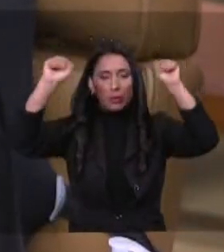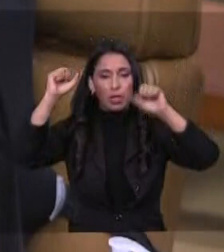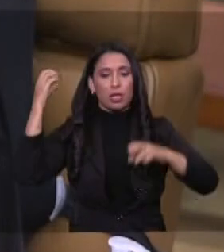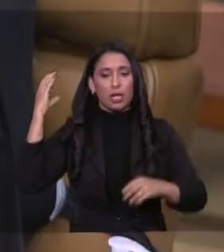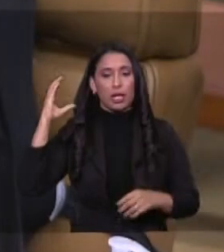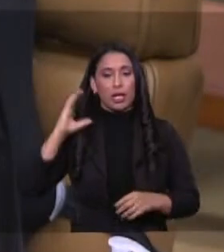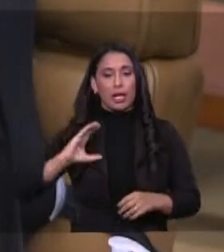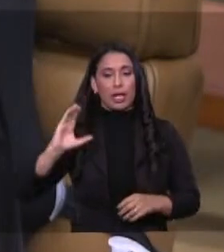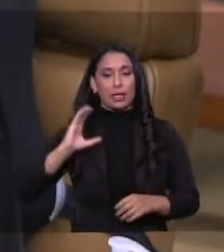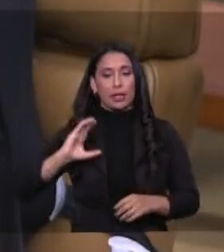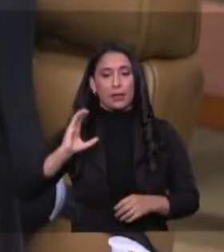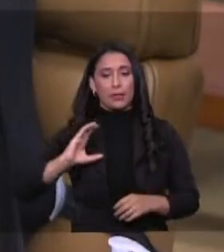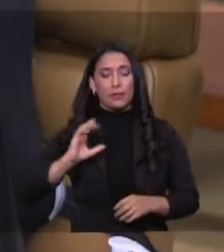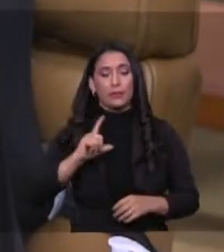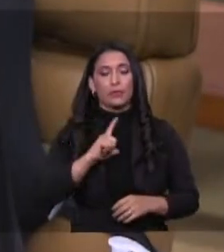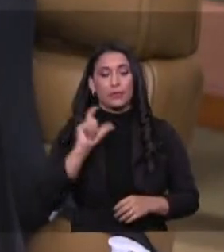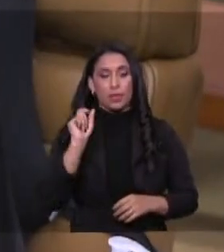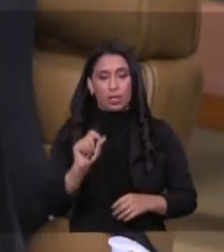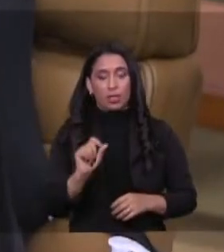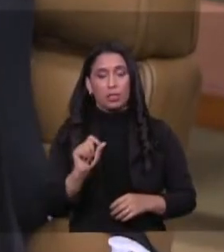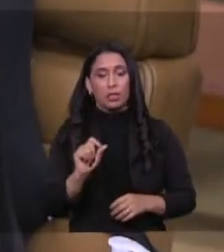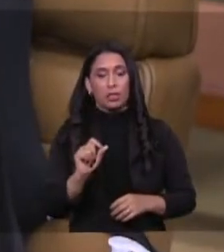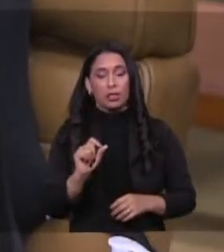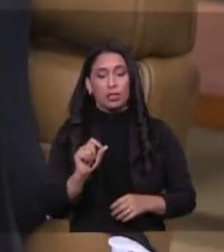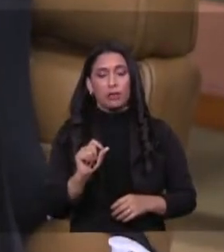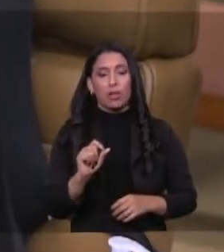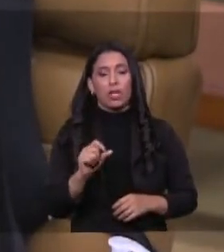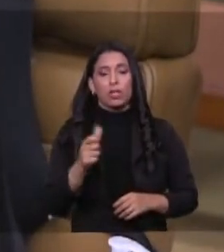o caso Guérin versus De Quin, de